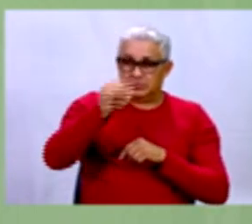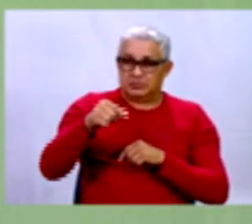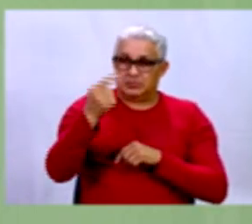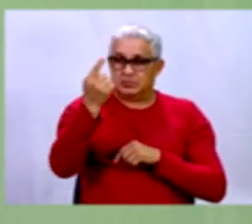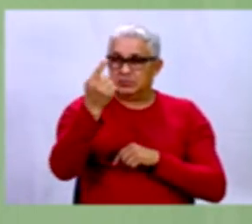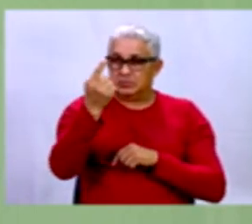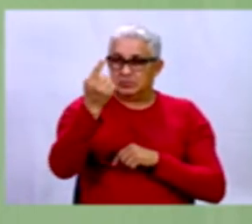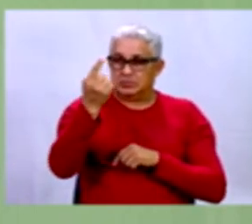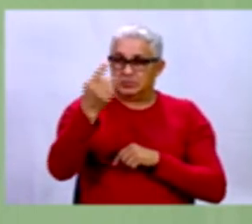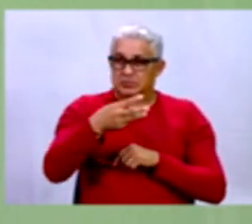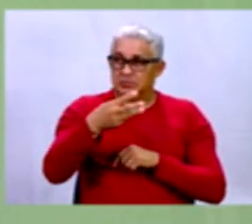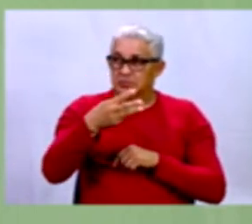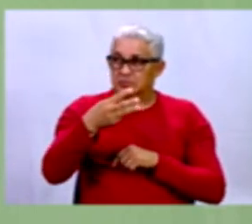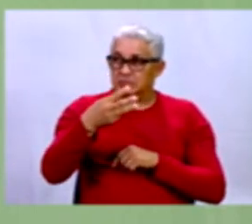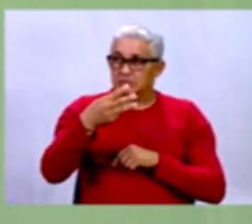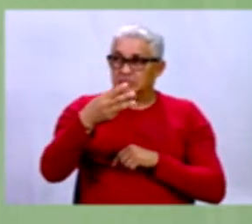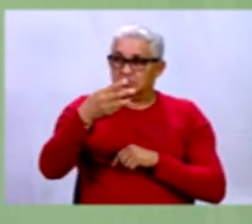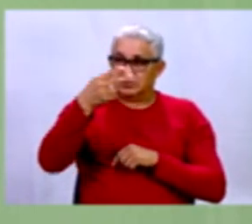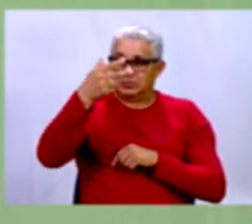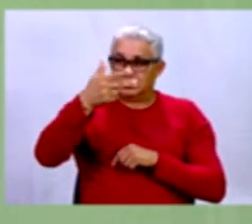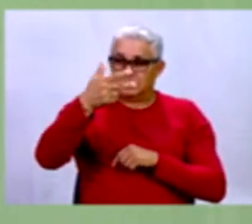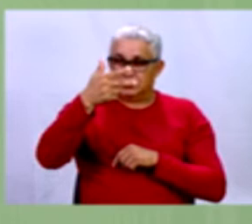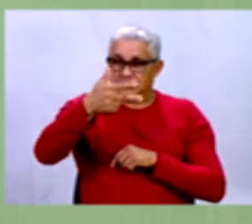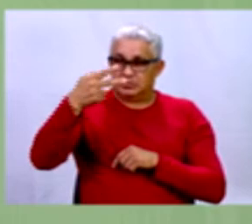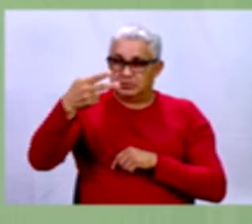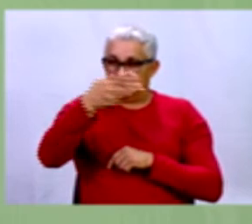1,13223 menos 1, divididos por